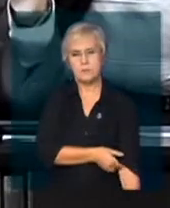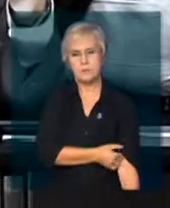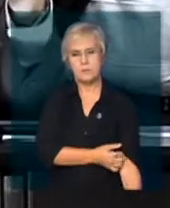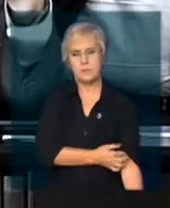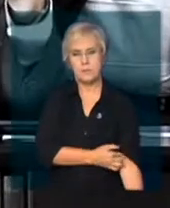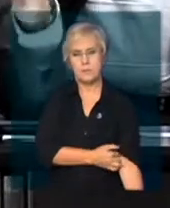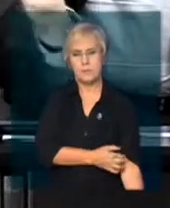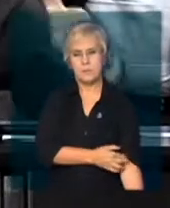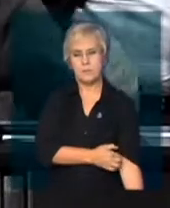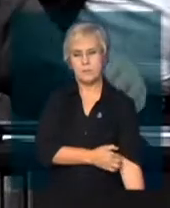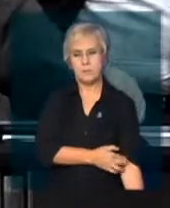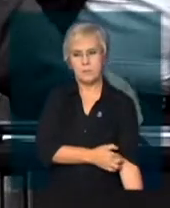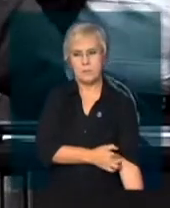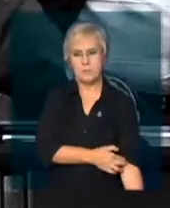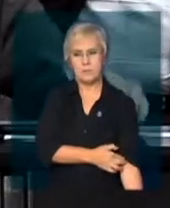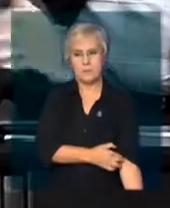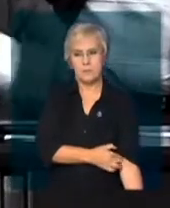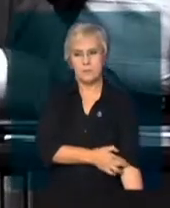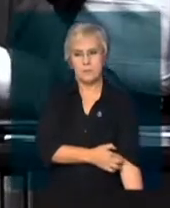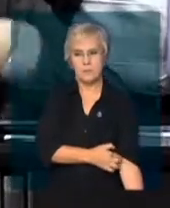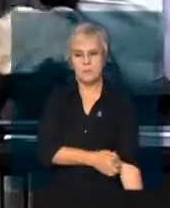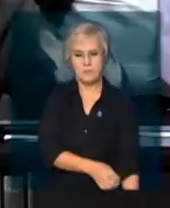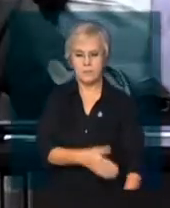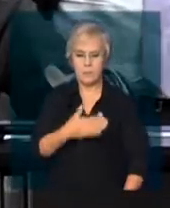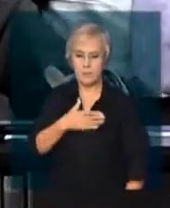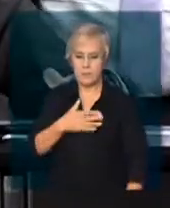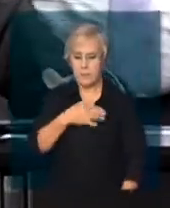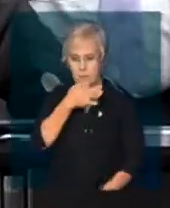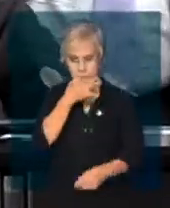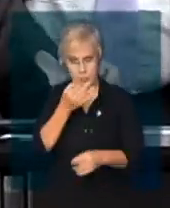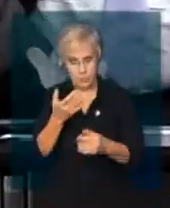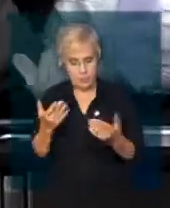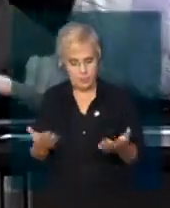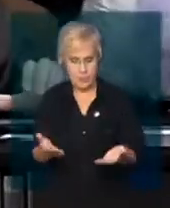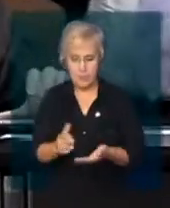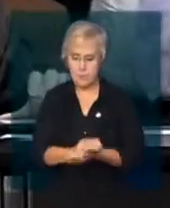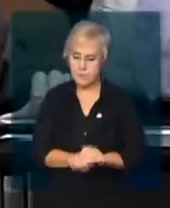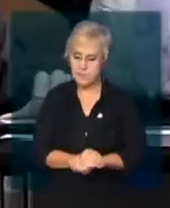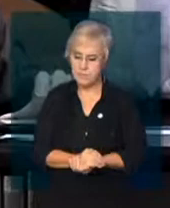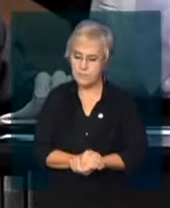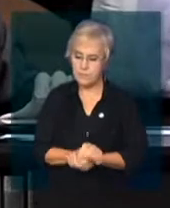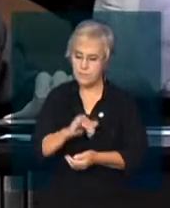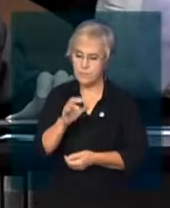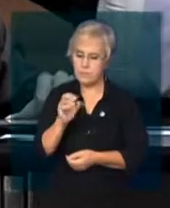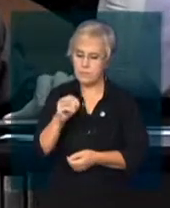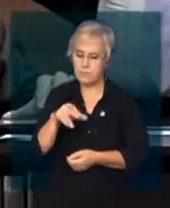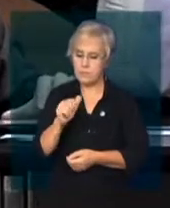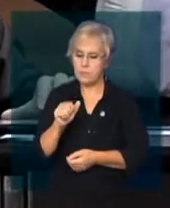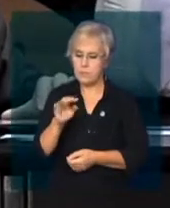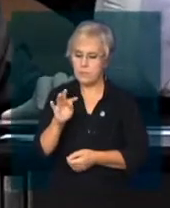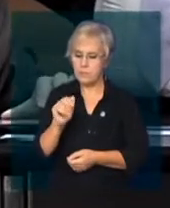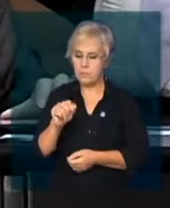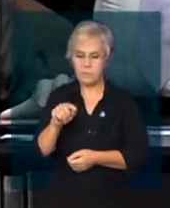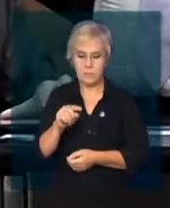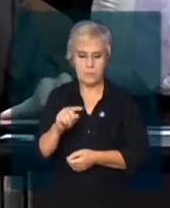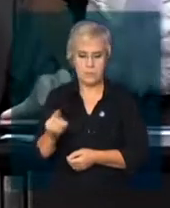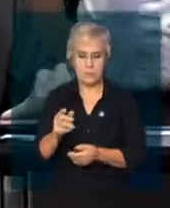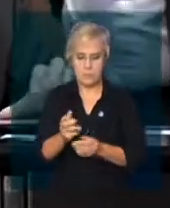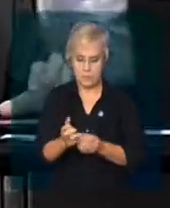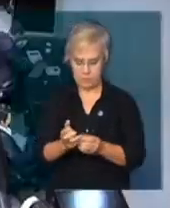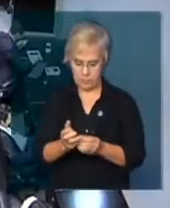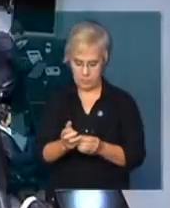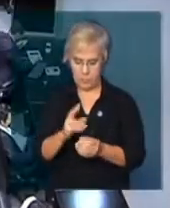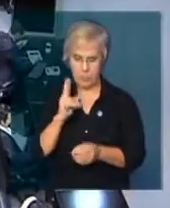debater as obrigações e os financiamentos, na minha modesta opinião. Jonathan Anfilovev,